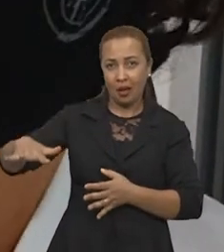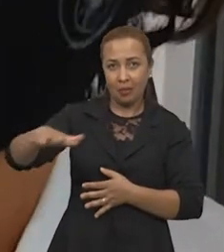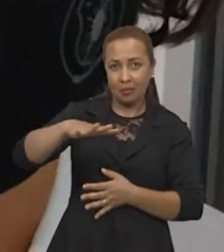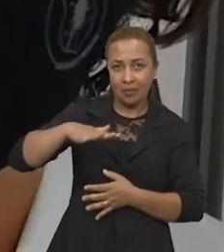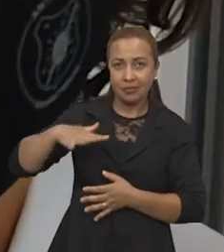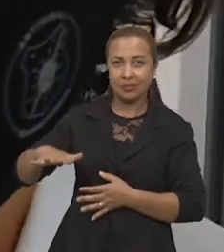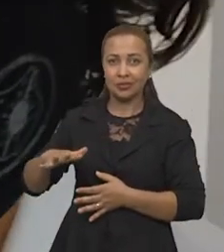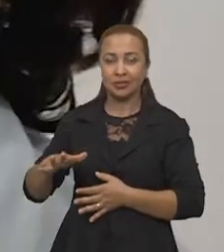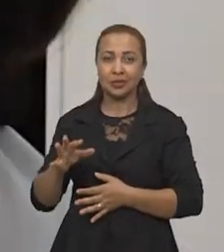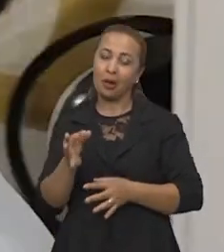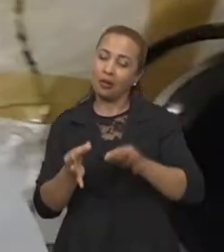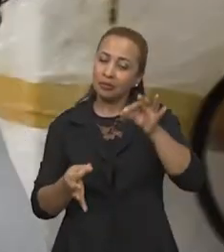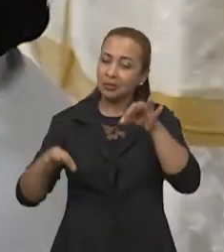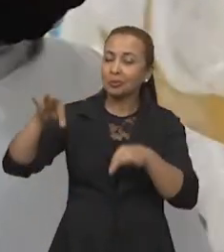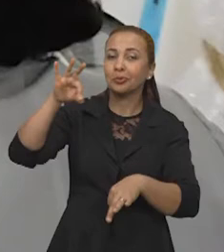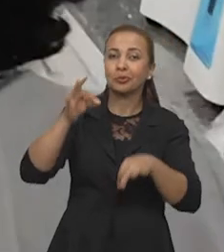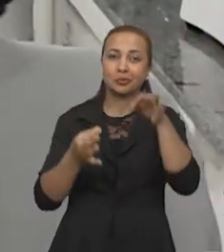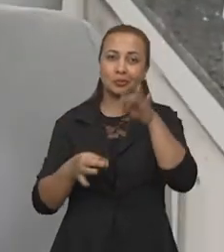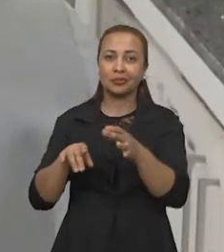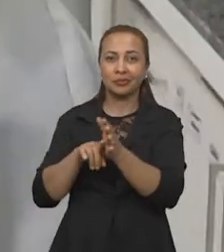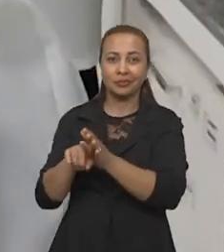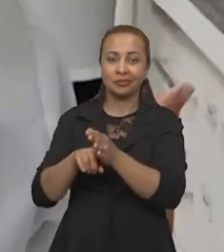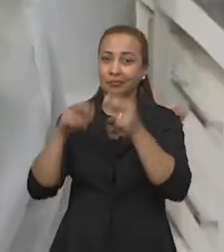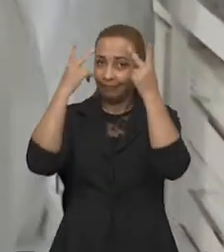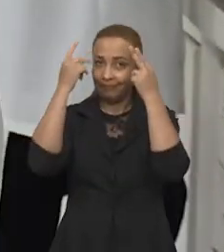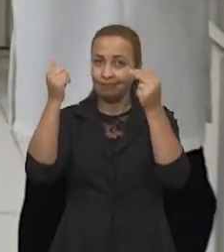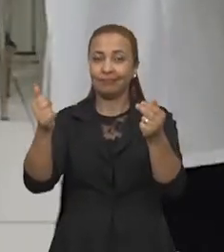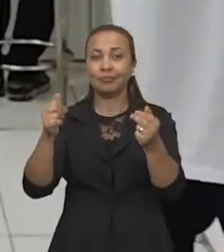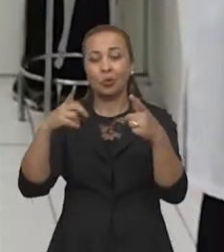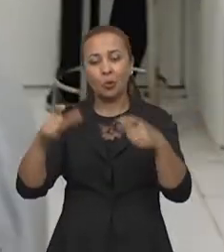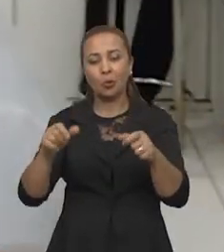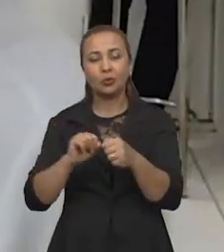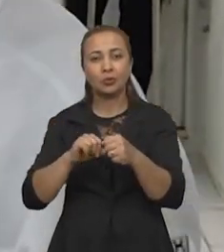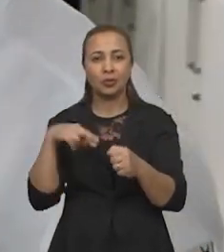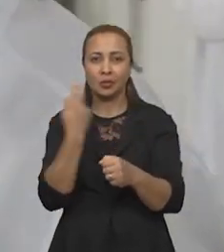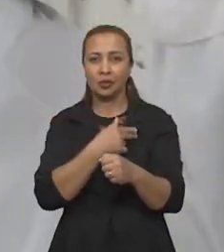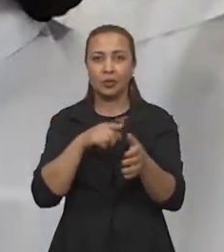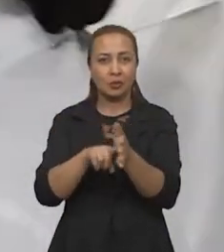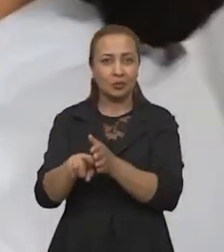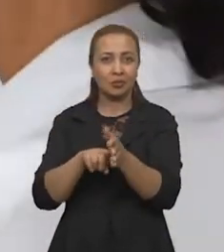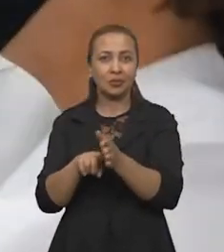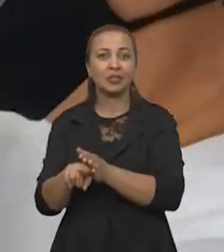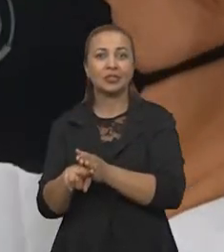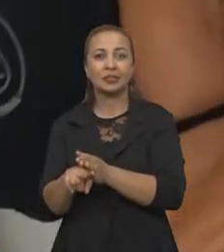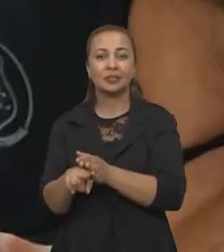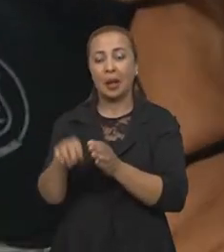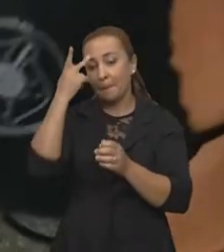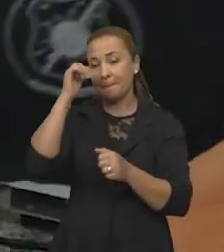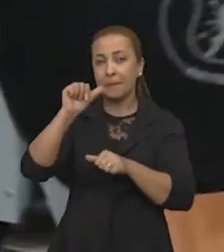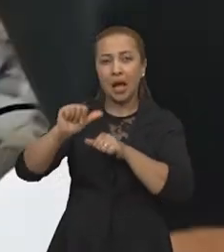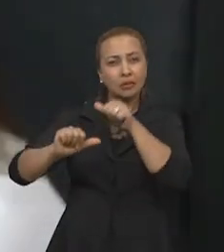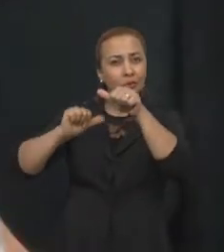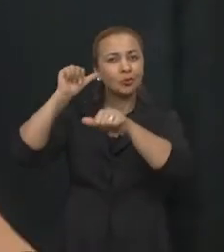do Laboratório de Pesquisa de Produtos Naturais, onde nós realizamos as nossas pesquisas, né? E